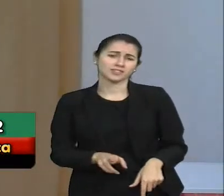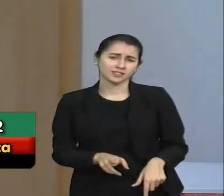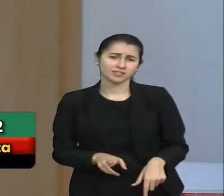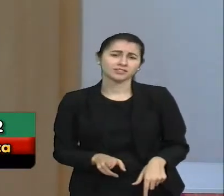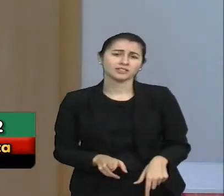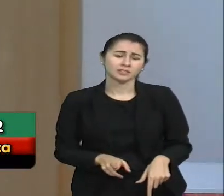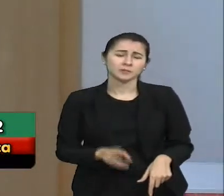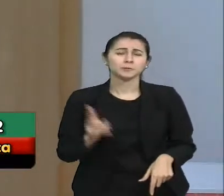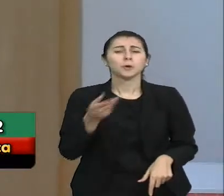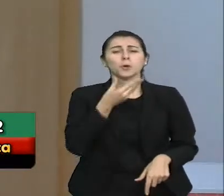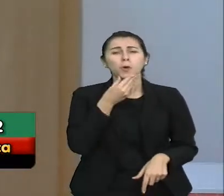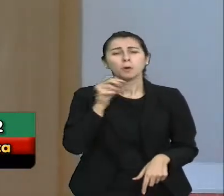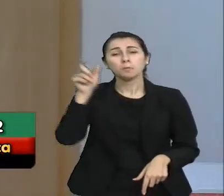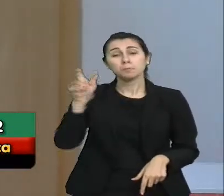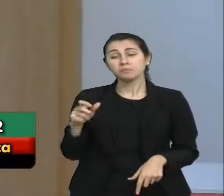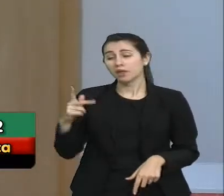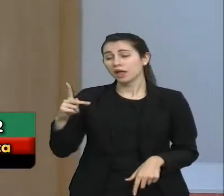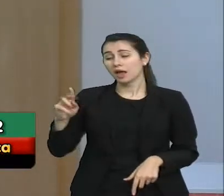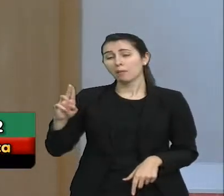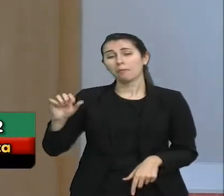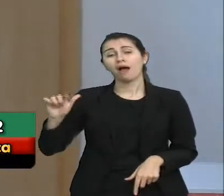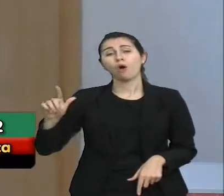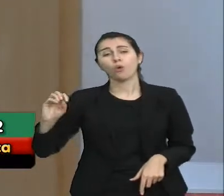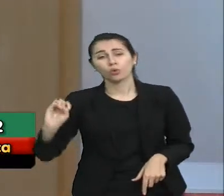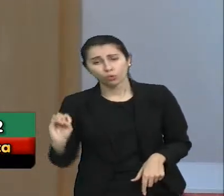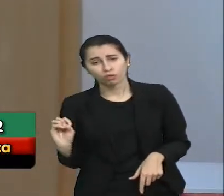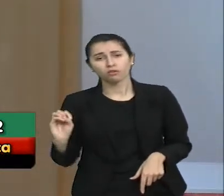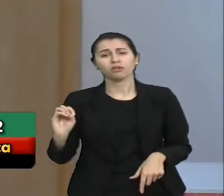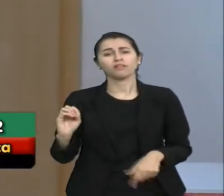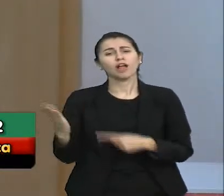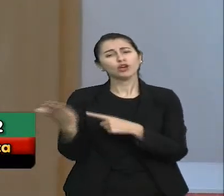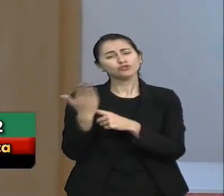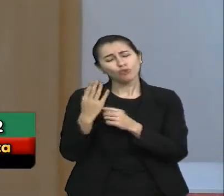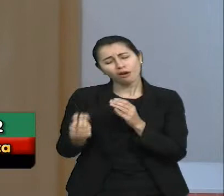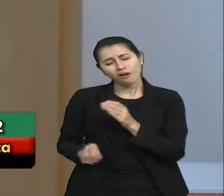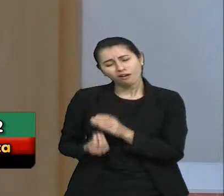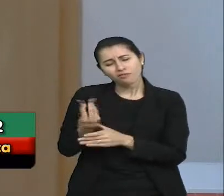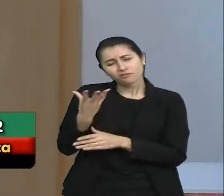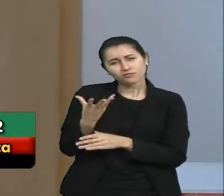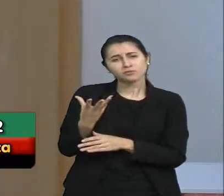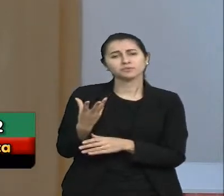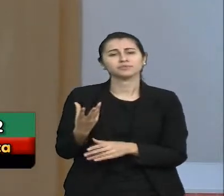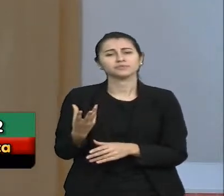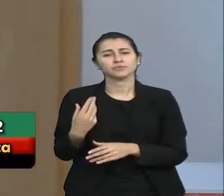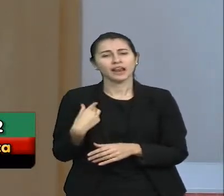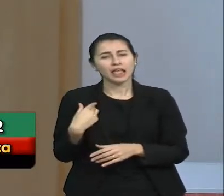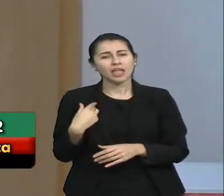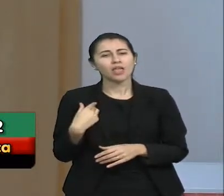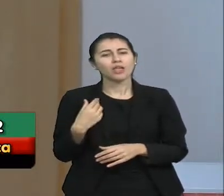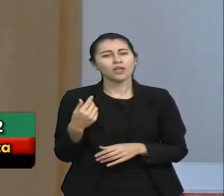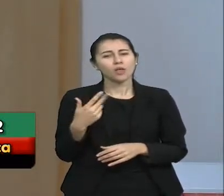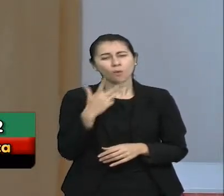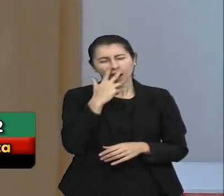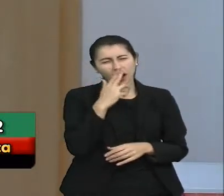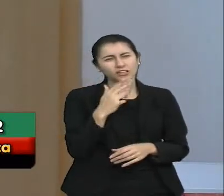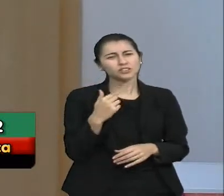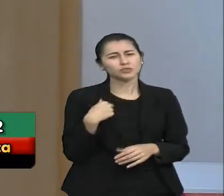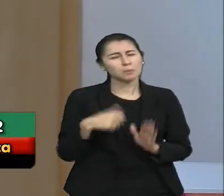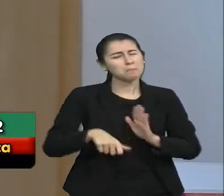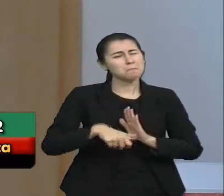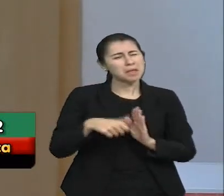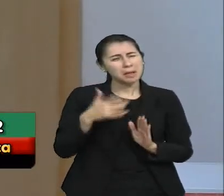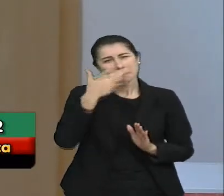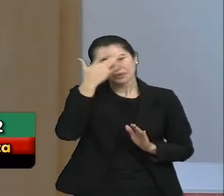parte da nossa construção. Inclusive, eu acredito que eu fui a primeira pessoa que ele comentou